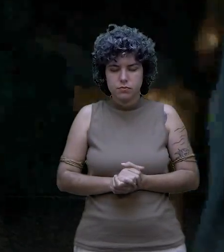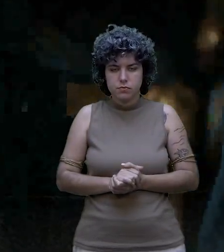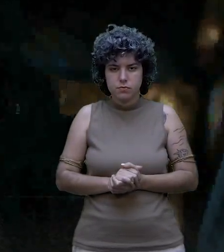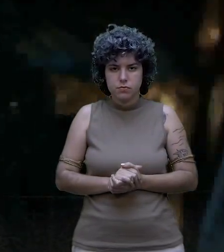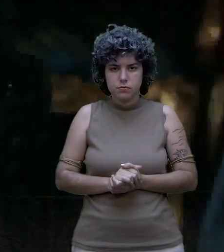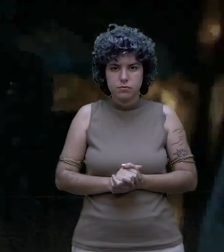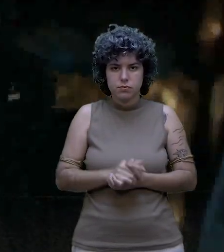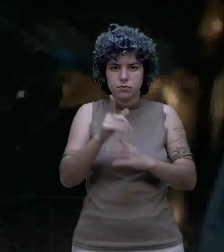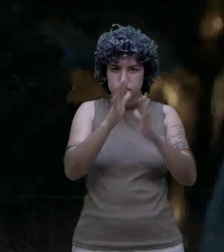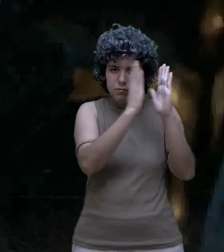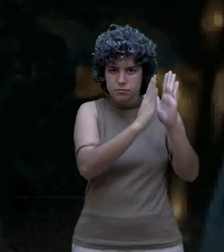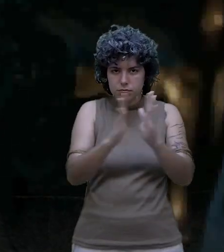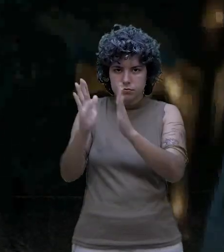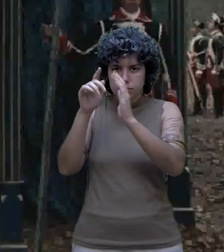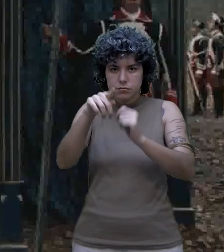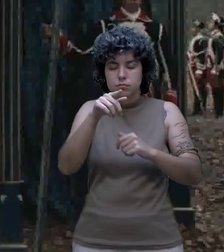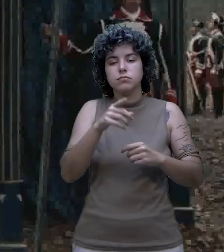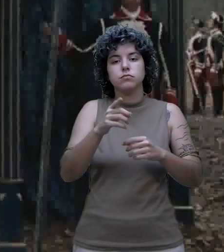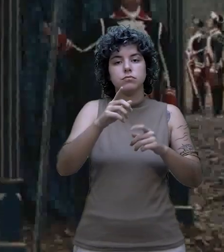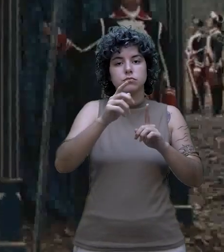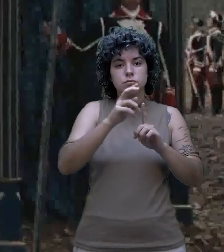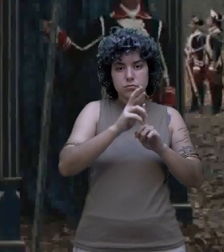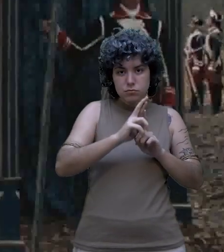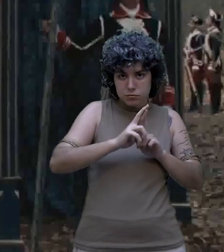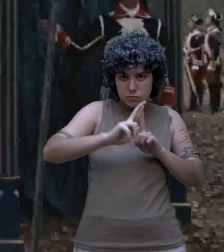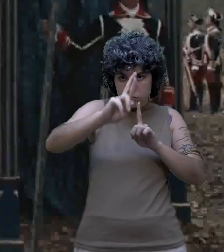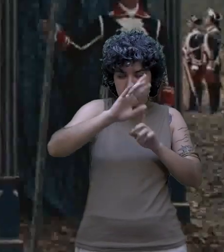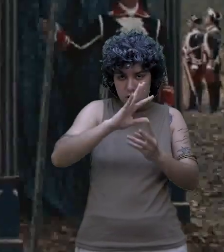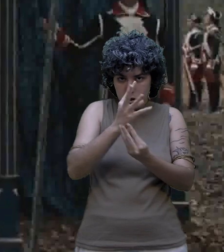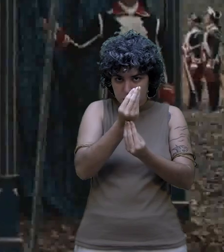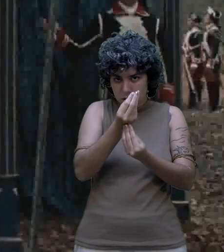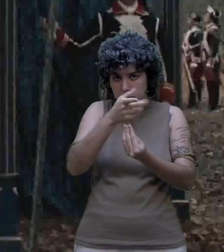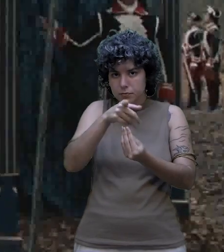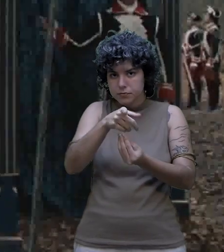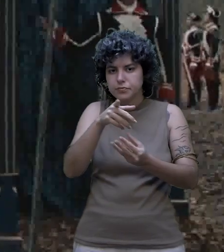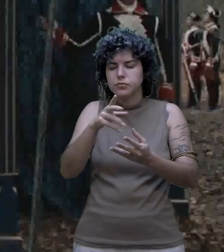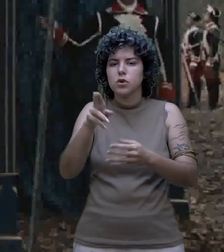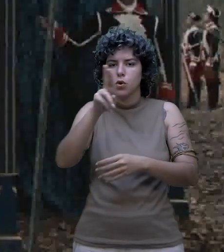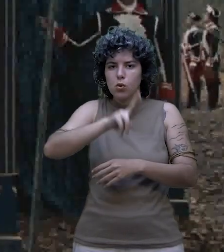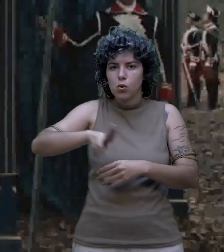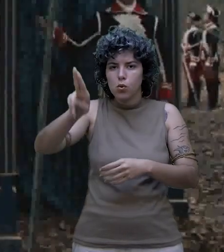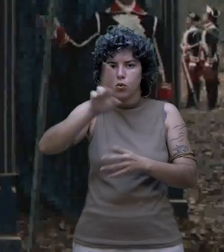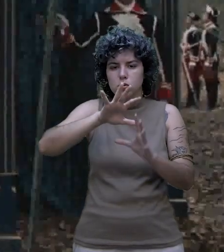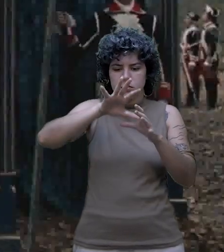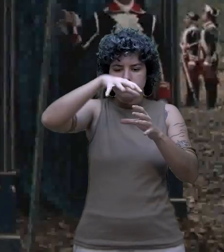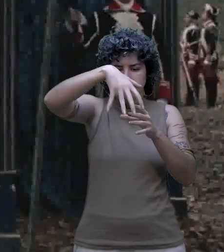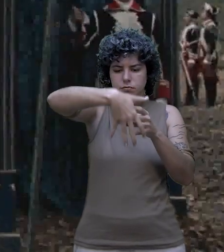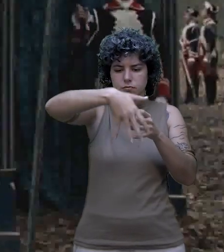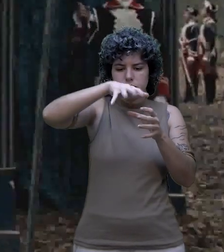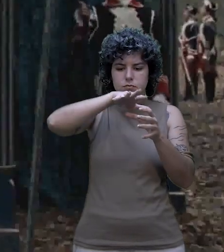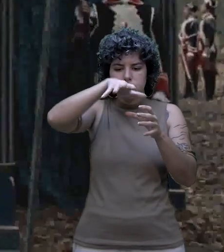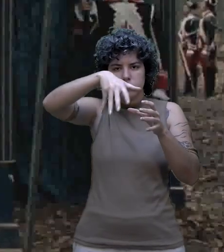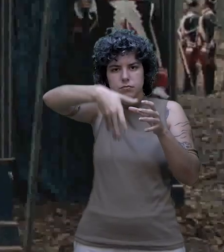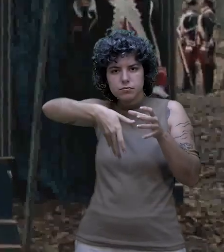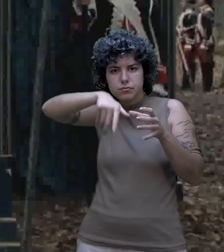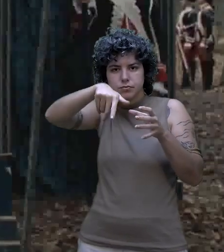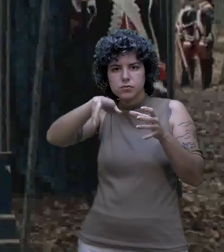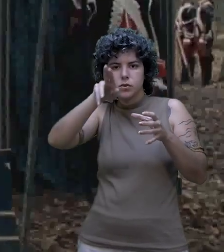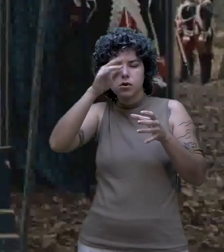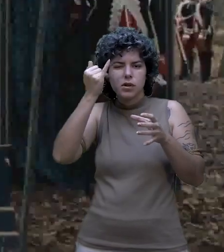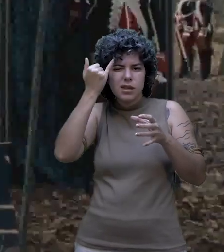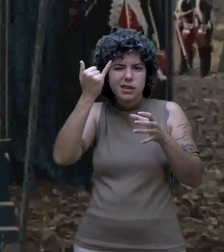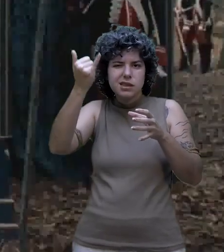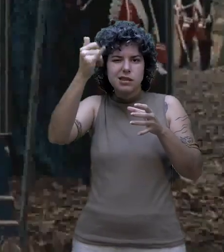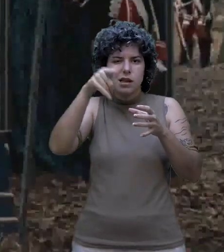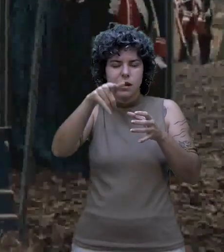Nessa cena, a direção de arte ainda se utiliza do figurino em forma de gaiola para reforçar a ideia de dominação e confinamento da natureza